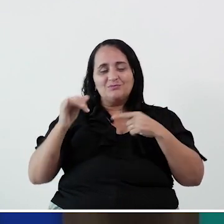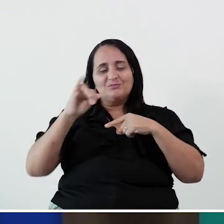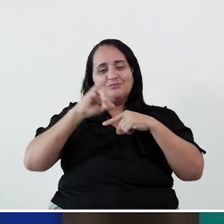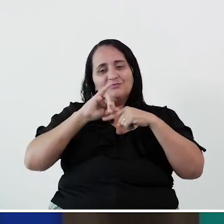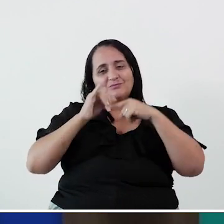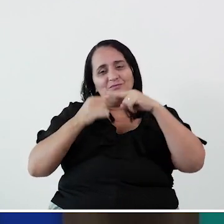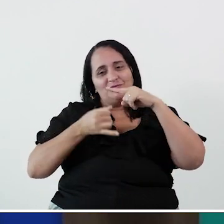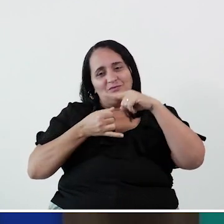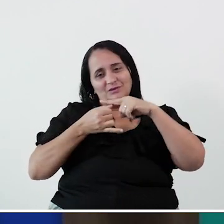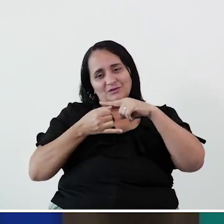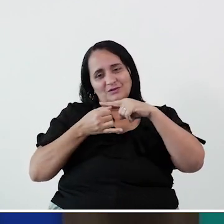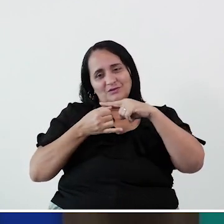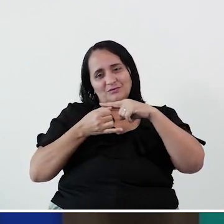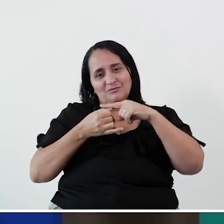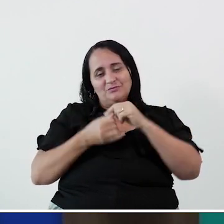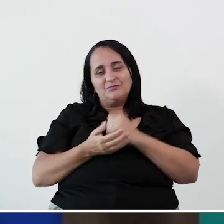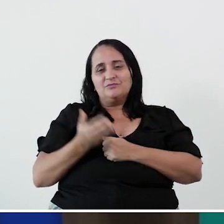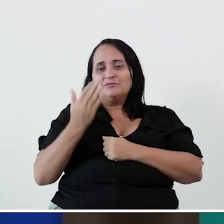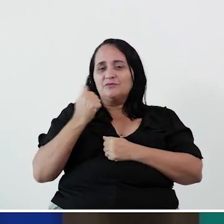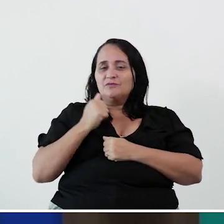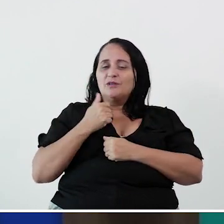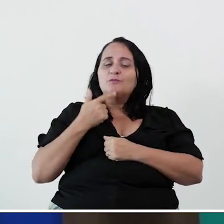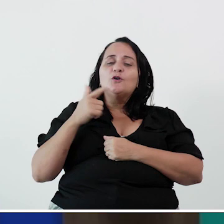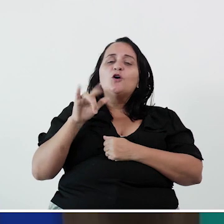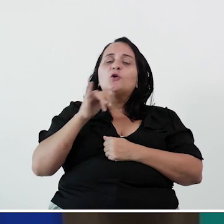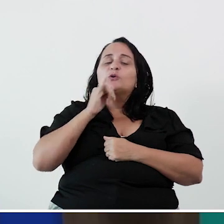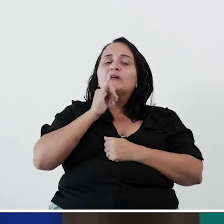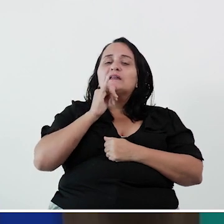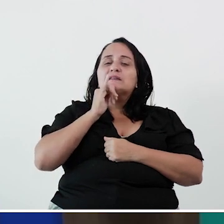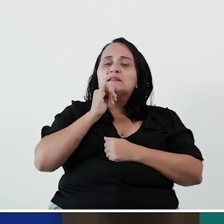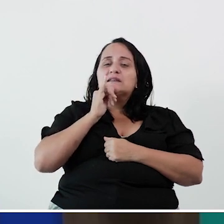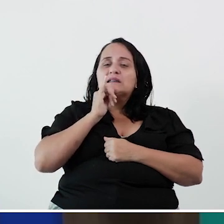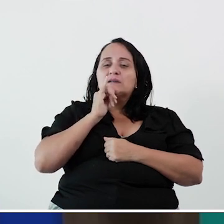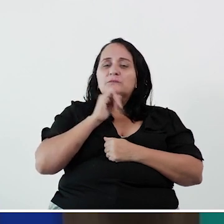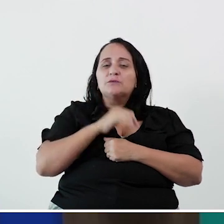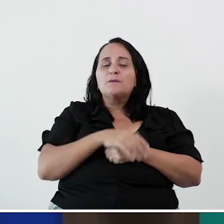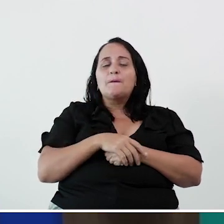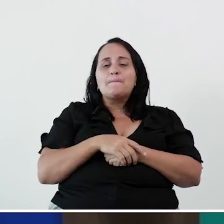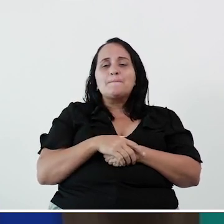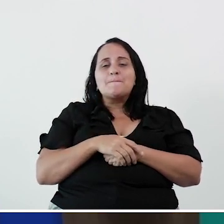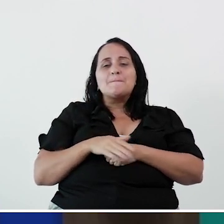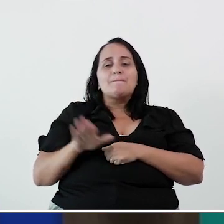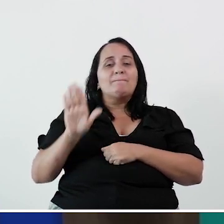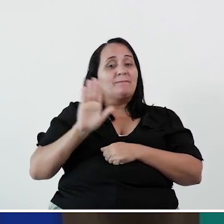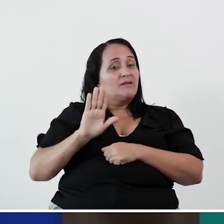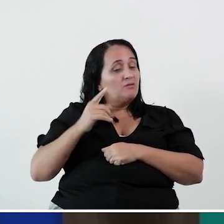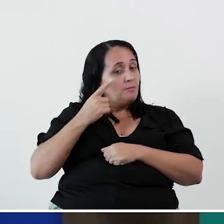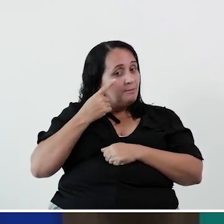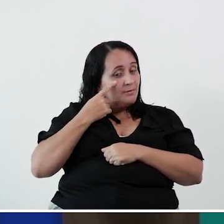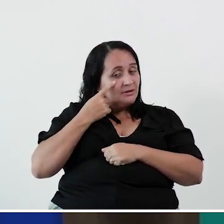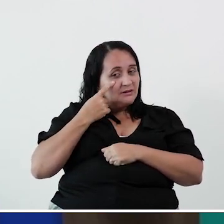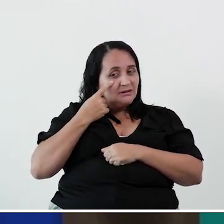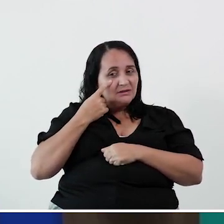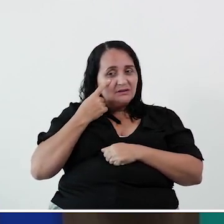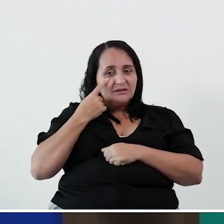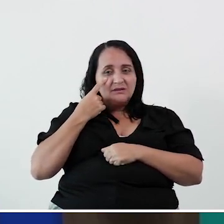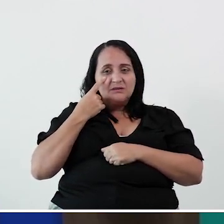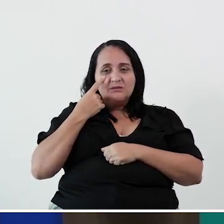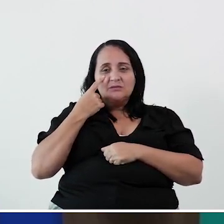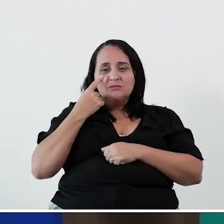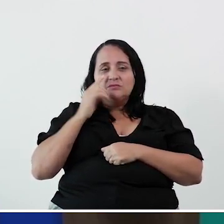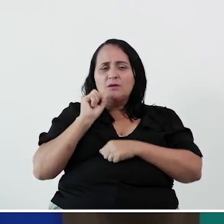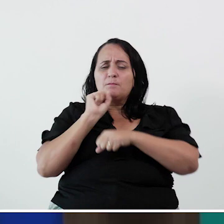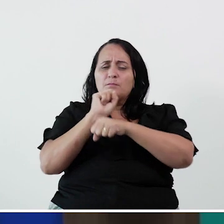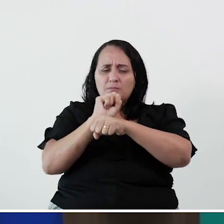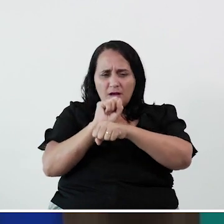essa nossa dízima. Vamos a mais um exemplo? Eu vou tirar esse exemplo, preste atenção, pare o que você está